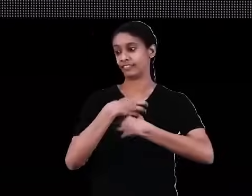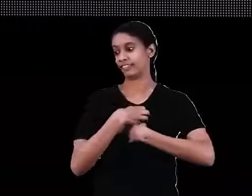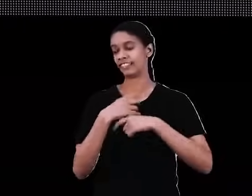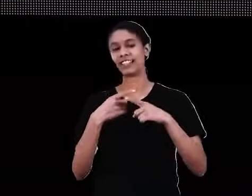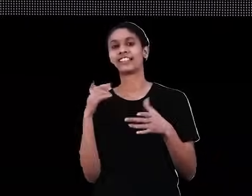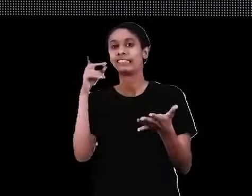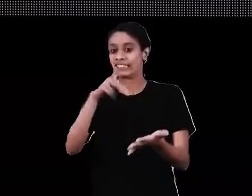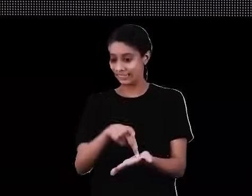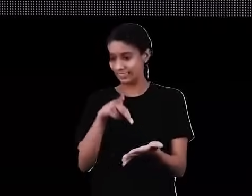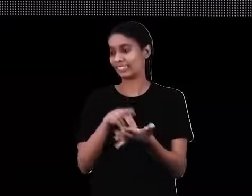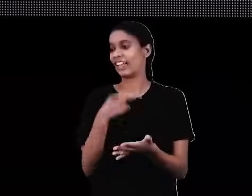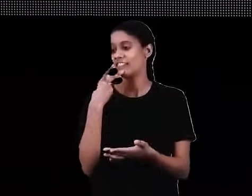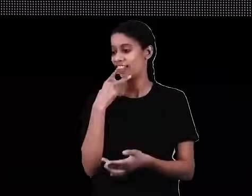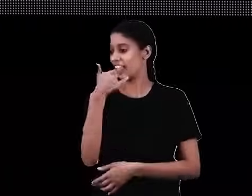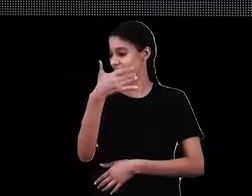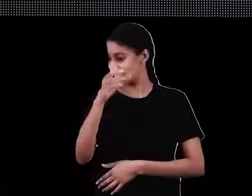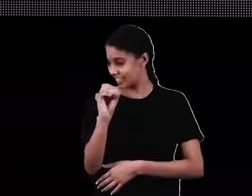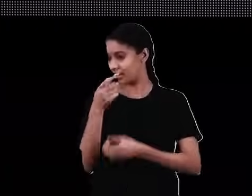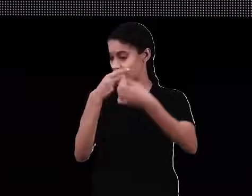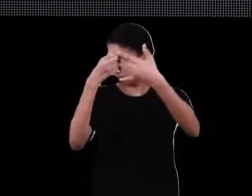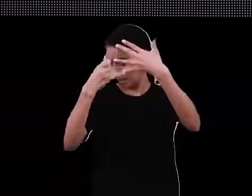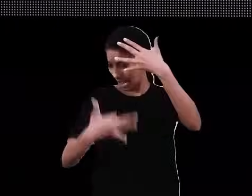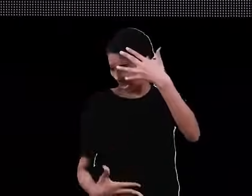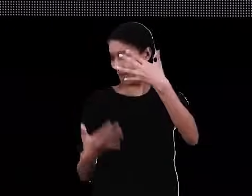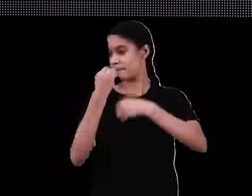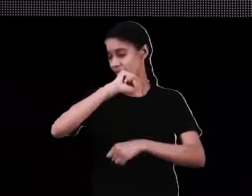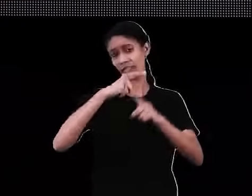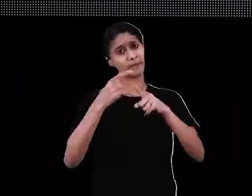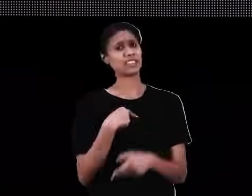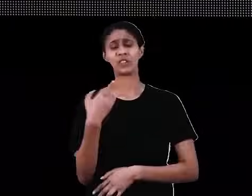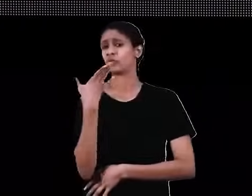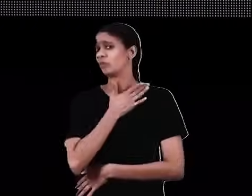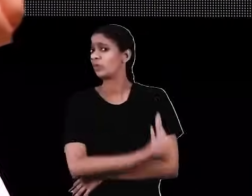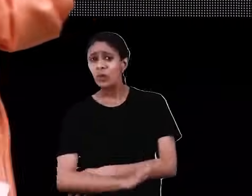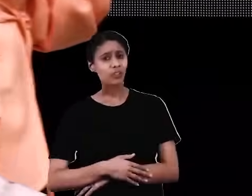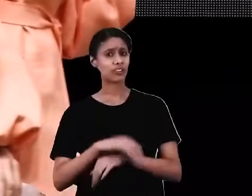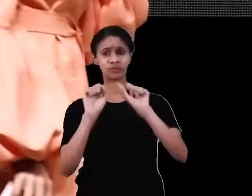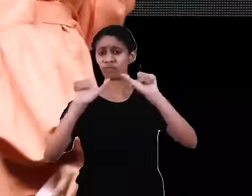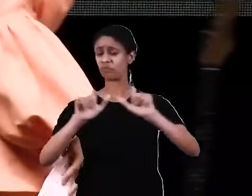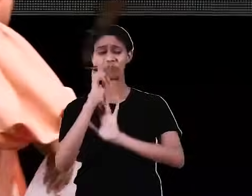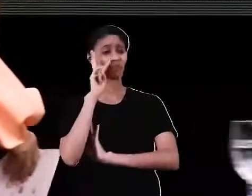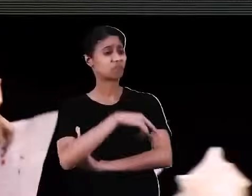certeza ela vai ter 10 argumentos para defender, porque ela com certeza sabe tudo. Mas eu não achei graça.